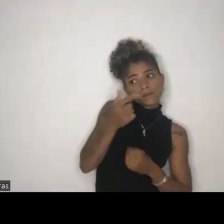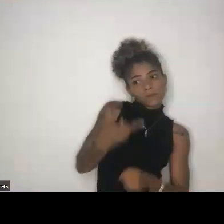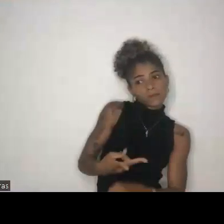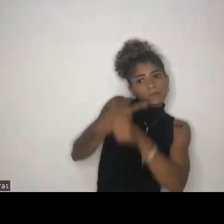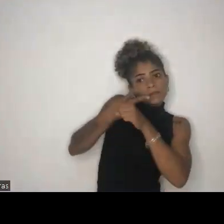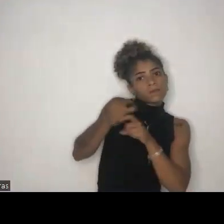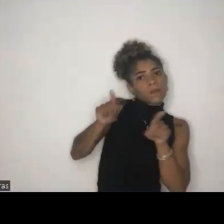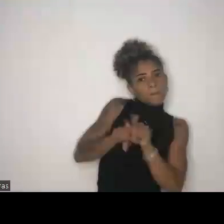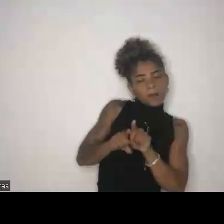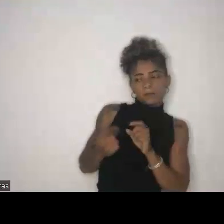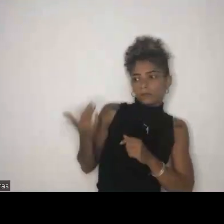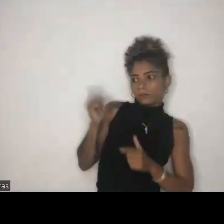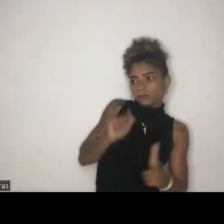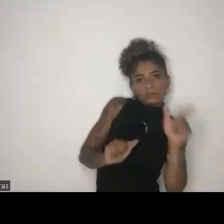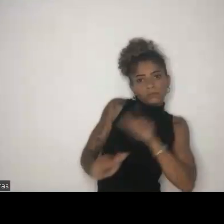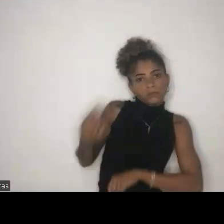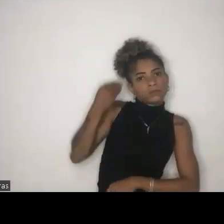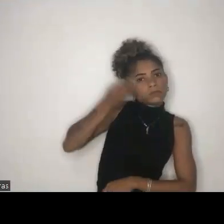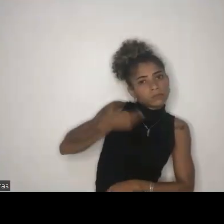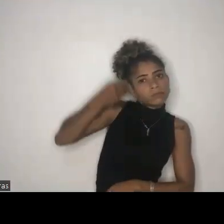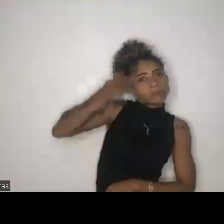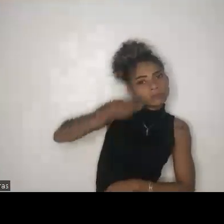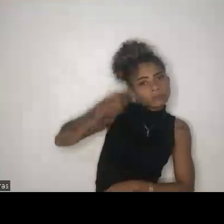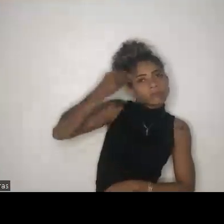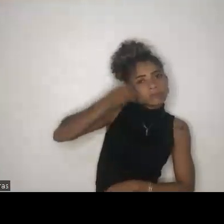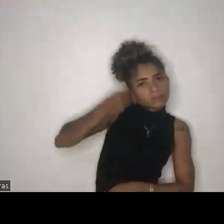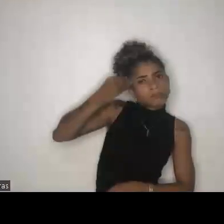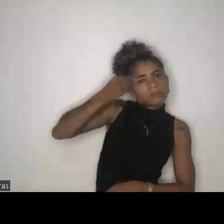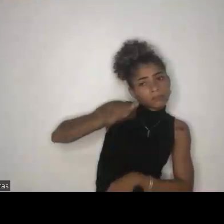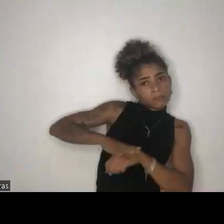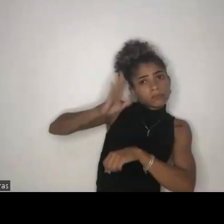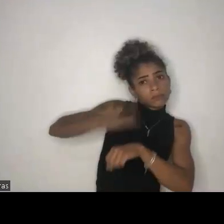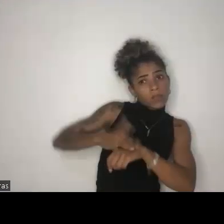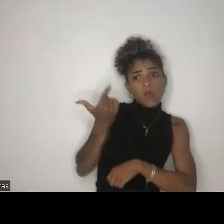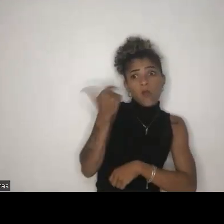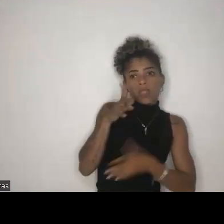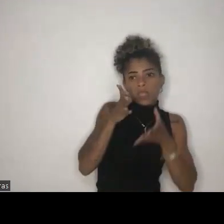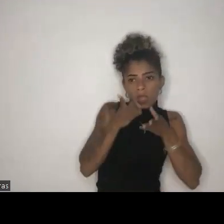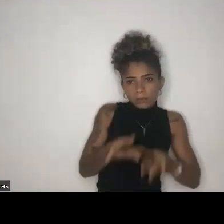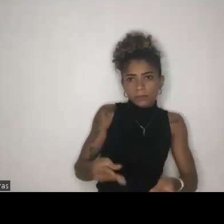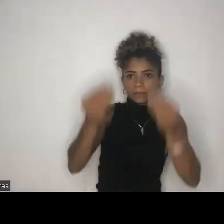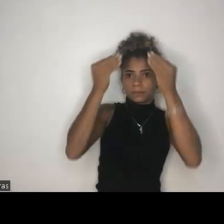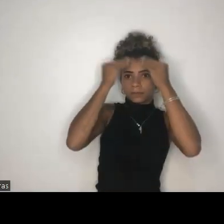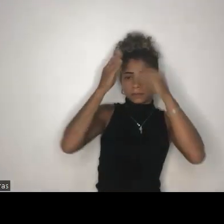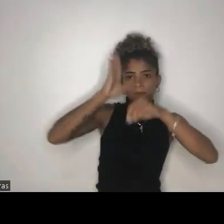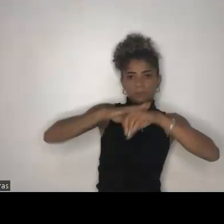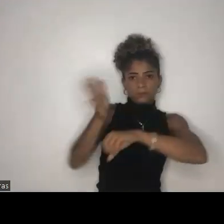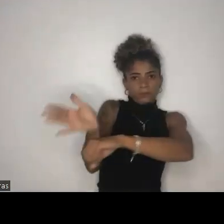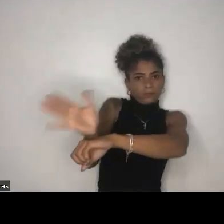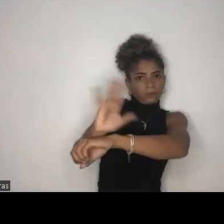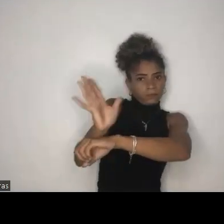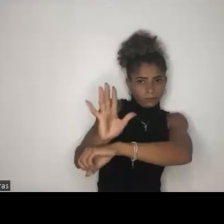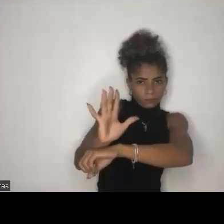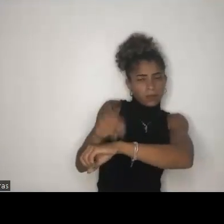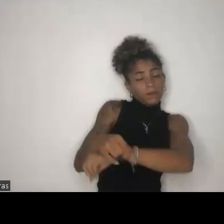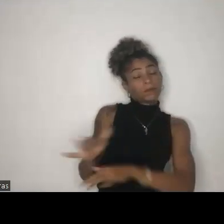realmente a vivenciar mais uma linguagem que era a linguagem do cinema né então por exemplo eu fico